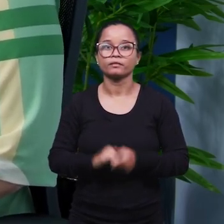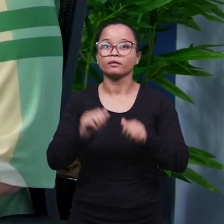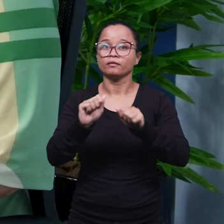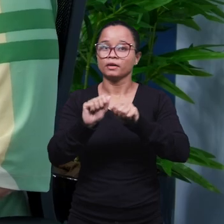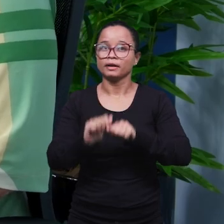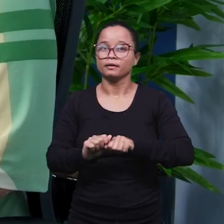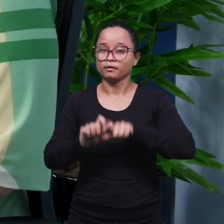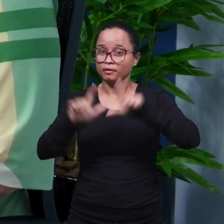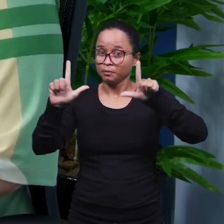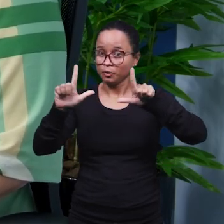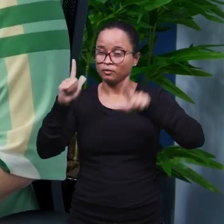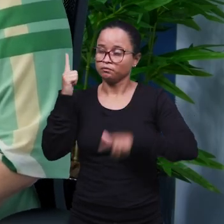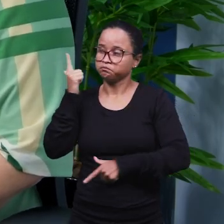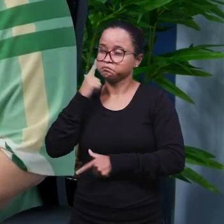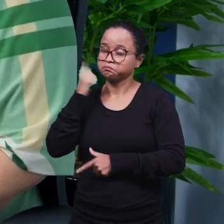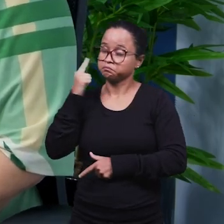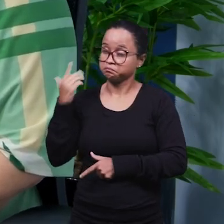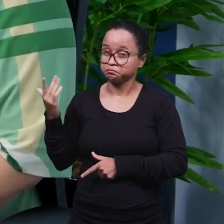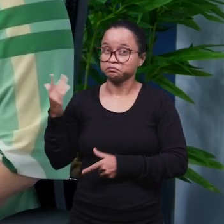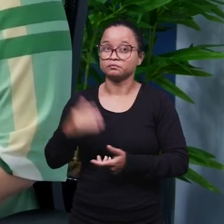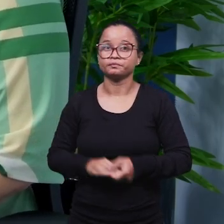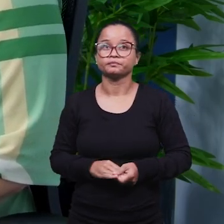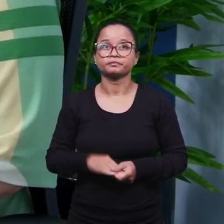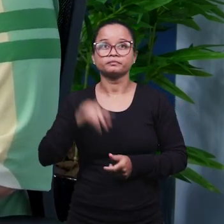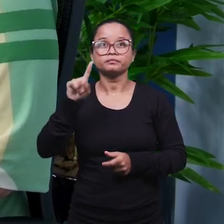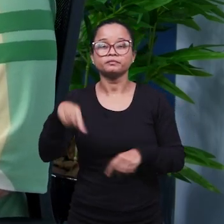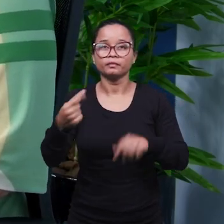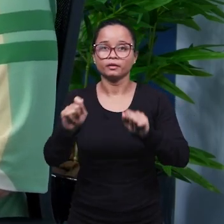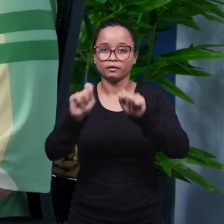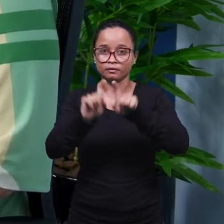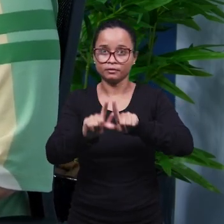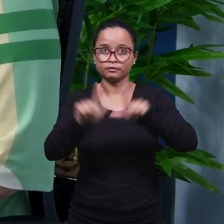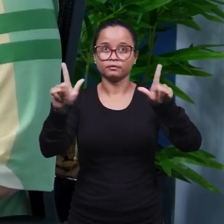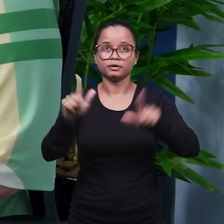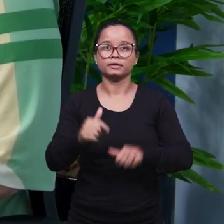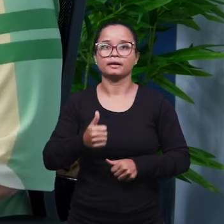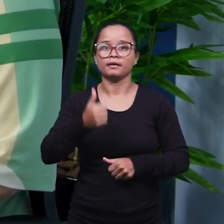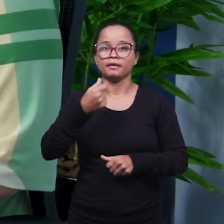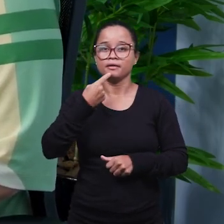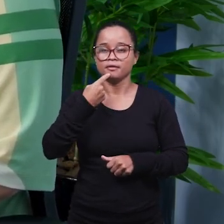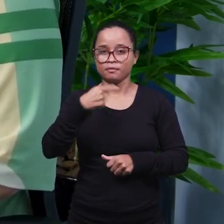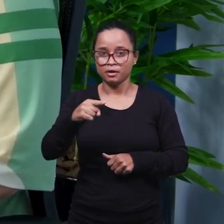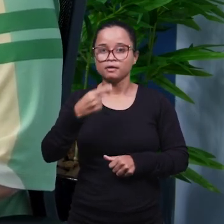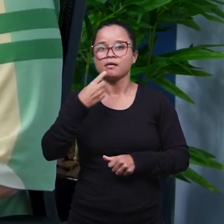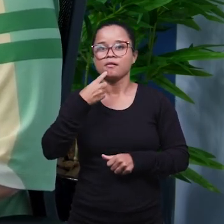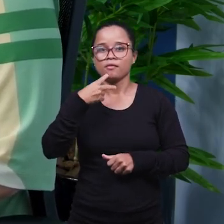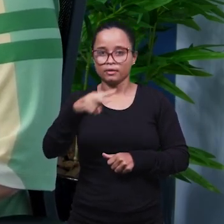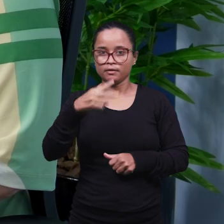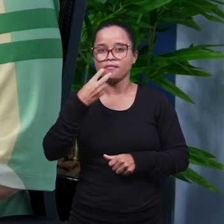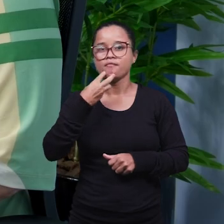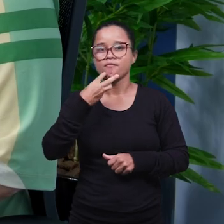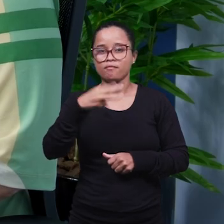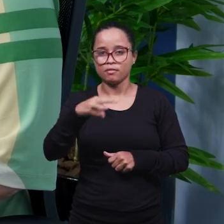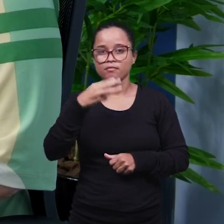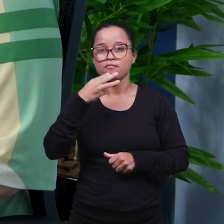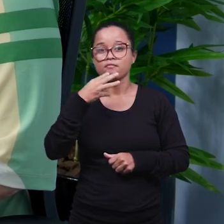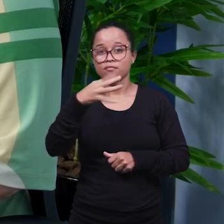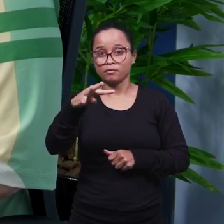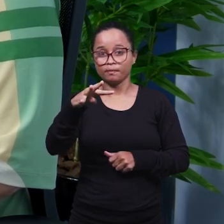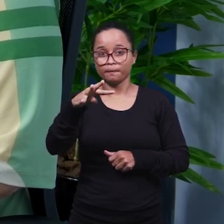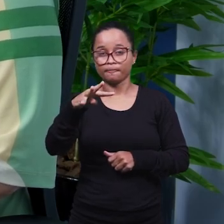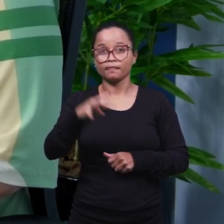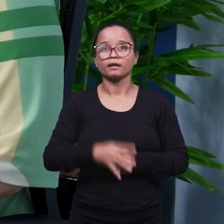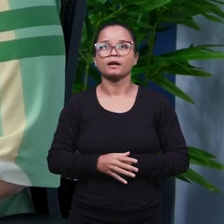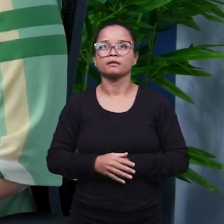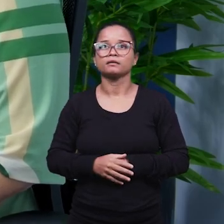e vai abrir essa página. Nessa página vocês estão vendo aqui, ó, primeira semana, segunda semana, terceira,